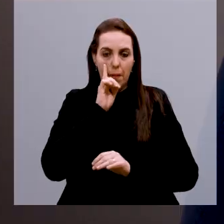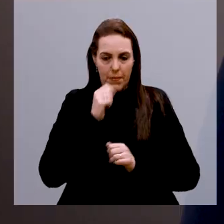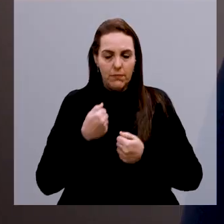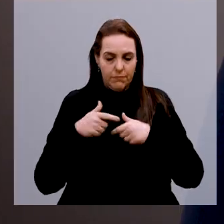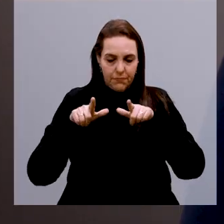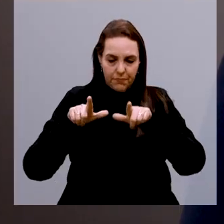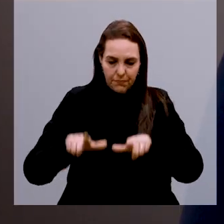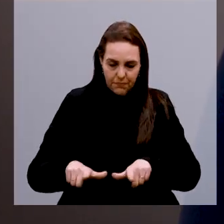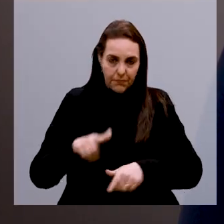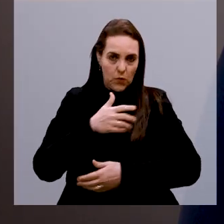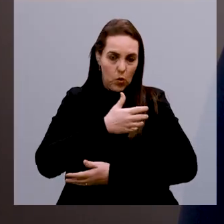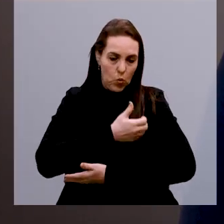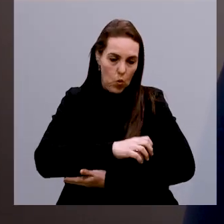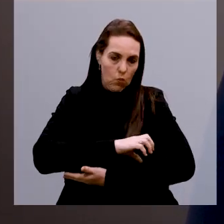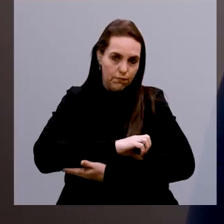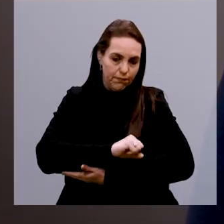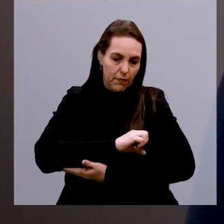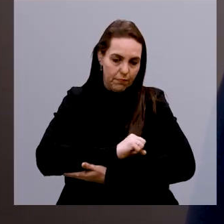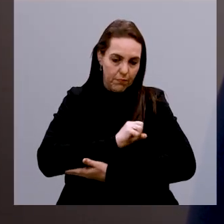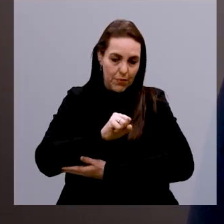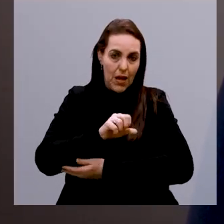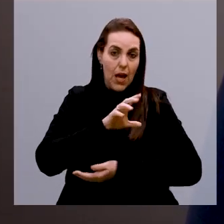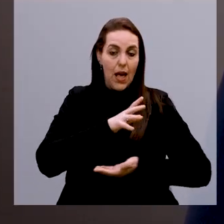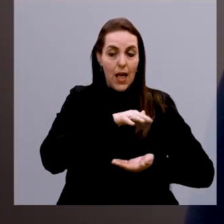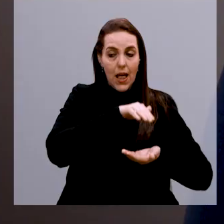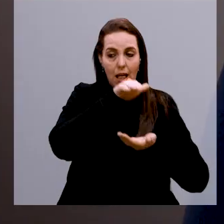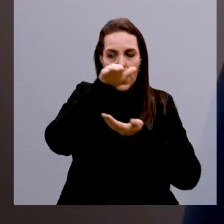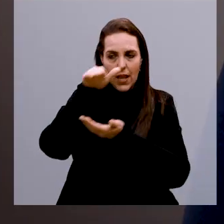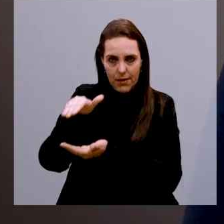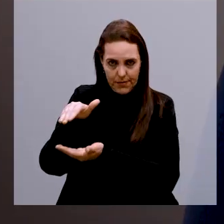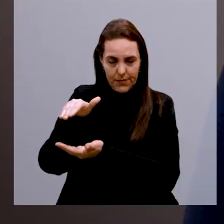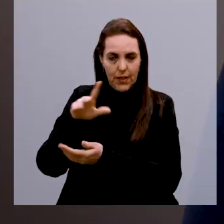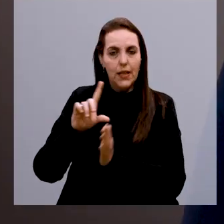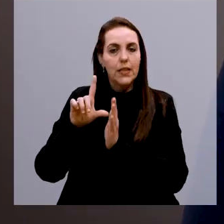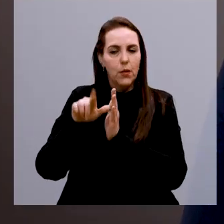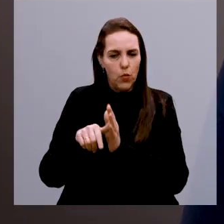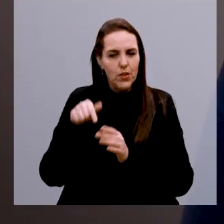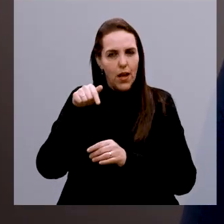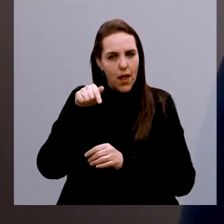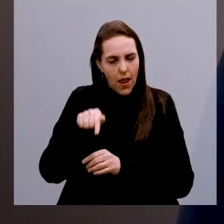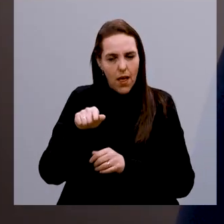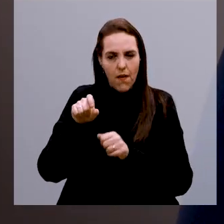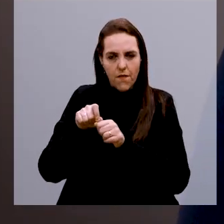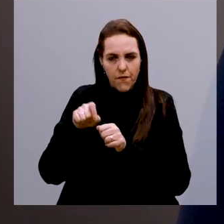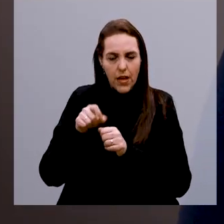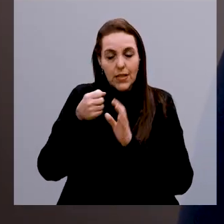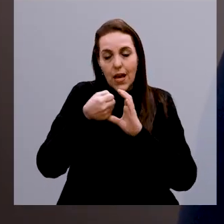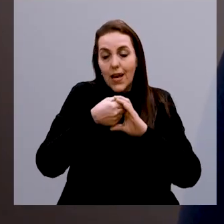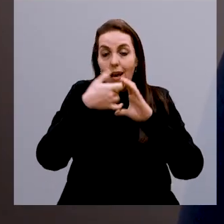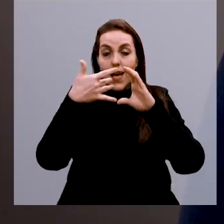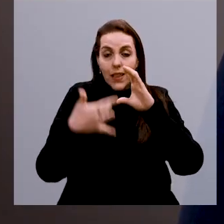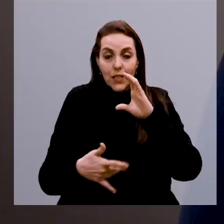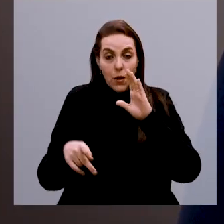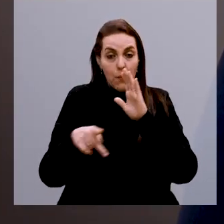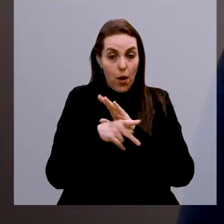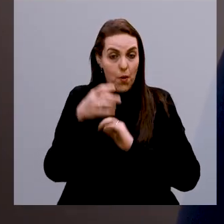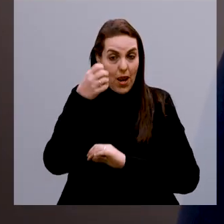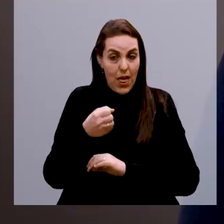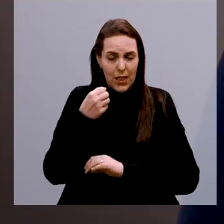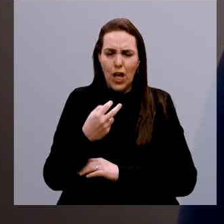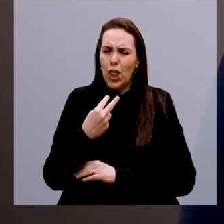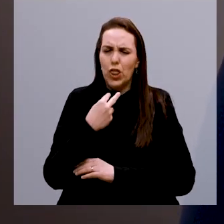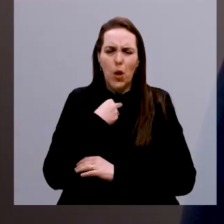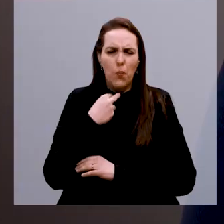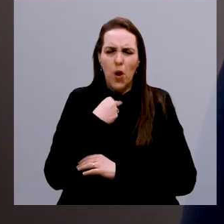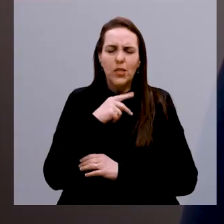ali com nós, ele vai para a parte interna do banco de leite. Ali dentro, na parte interna, então a gente vê as características dele. Ele não pode